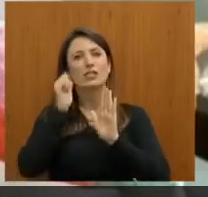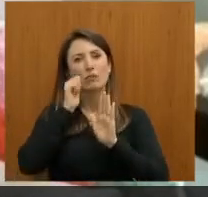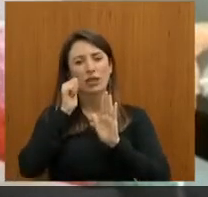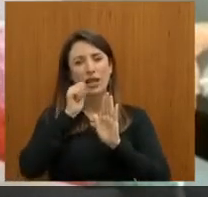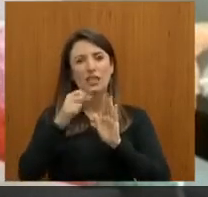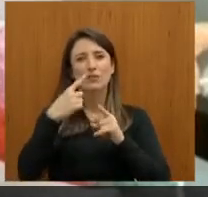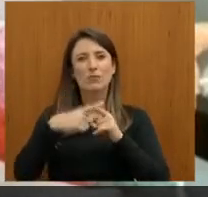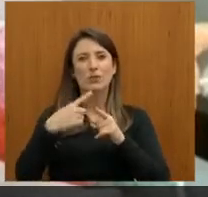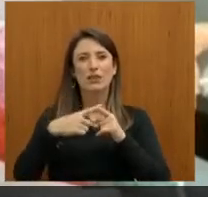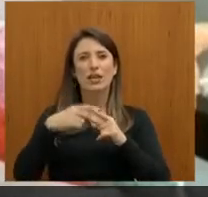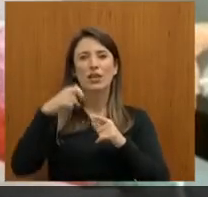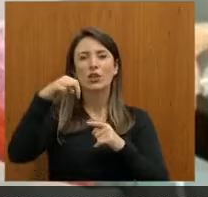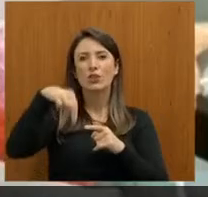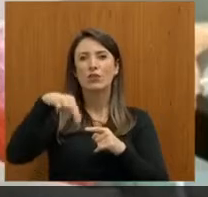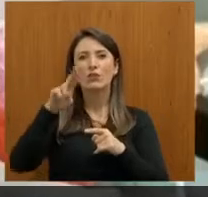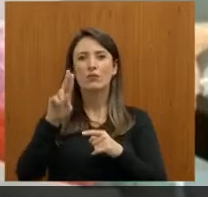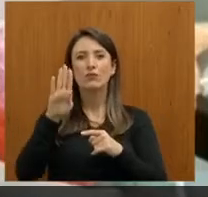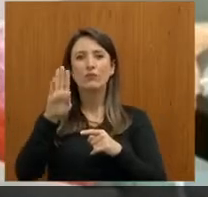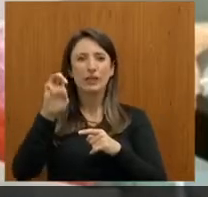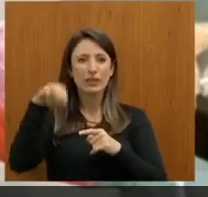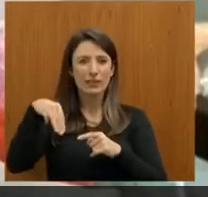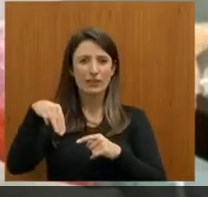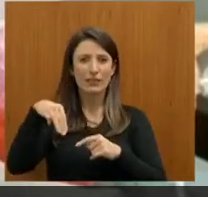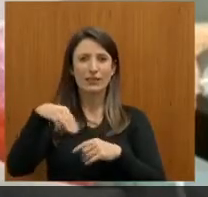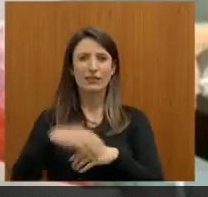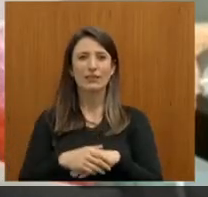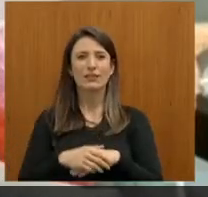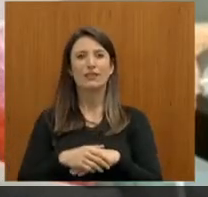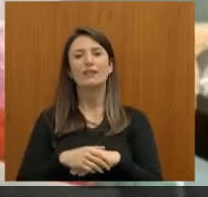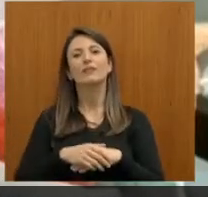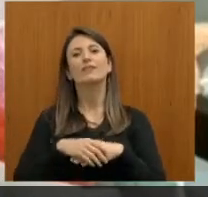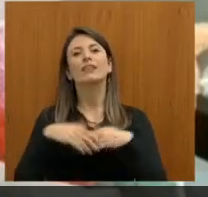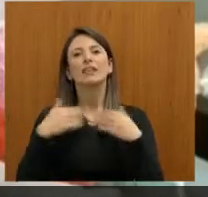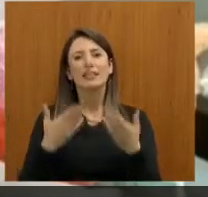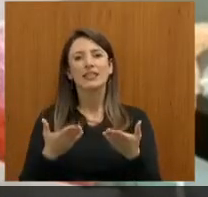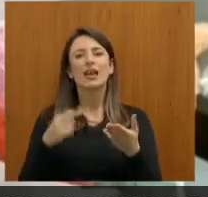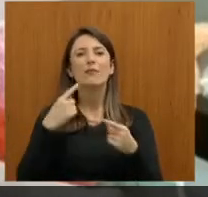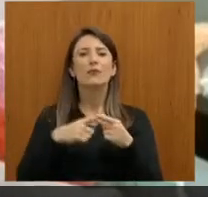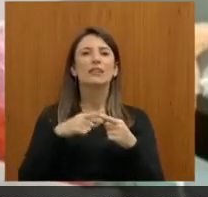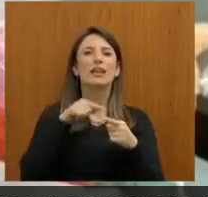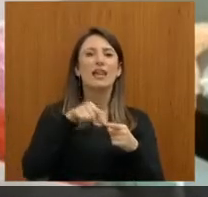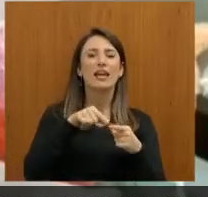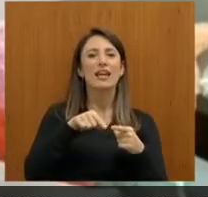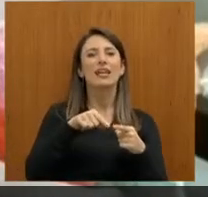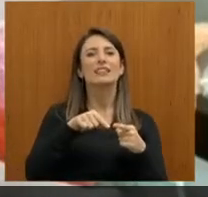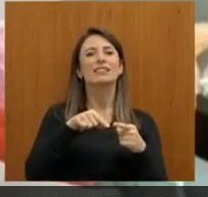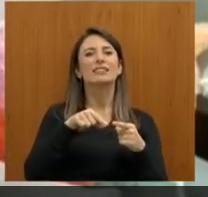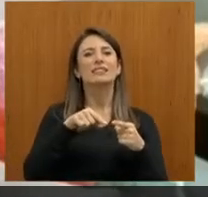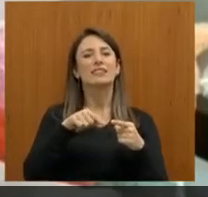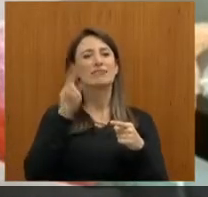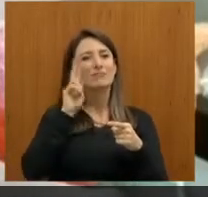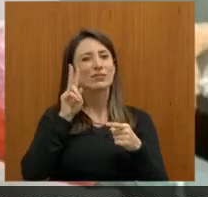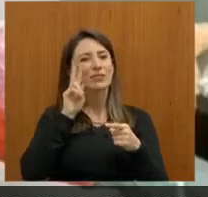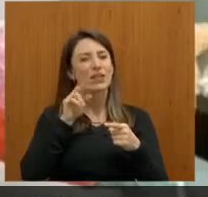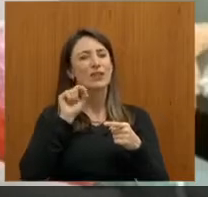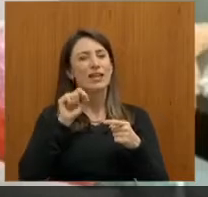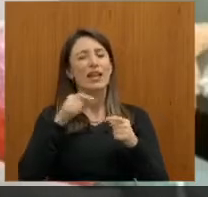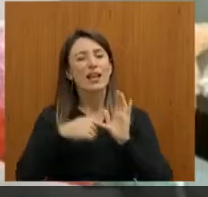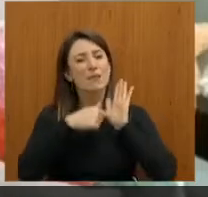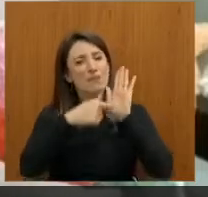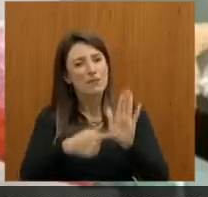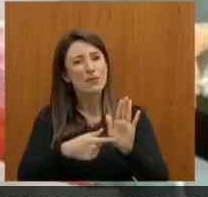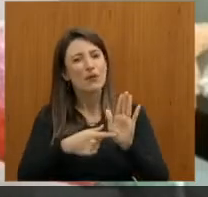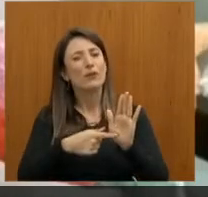modem é a história dele ela ela corre paralelamente a Lei Maria da